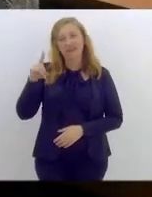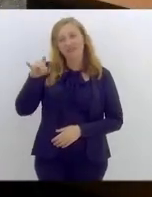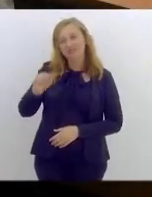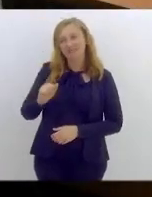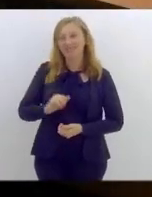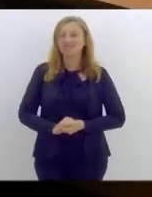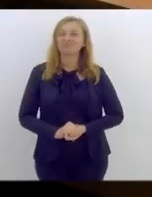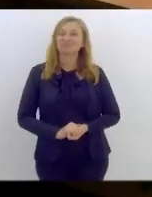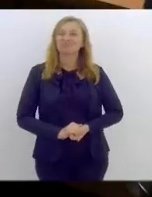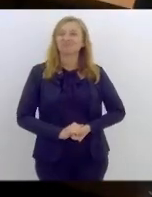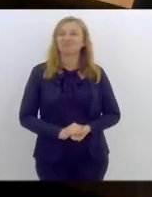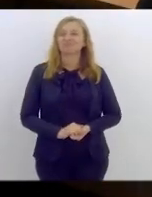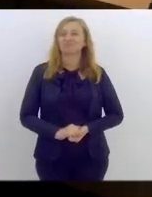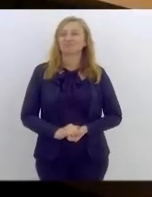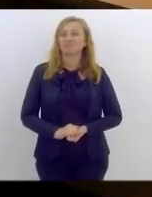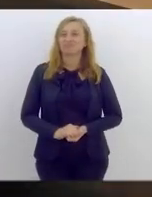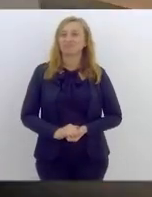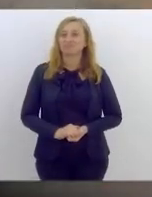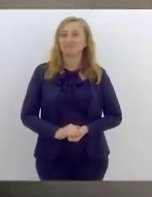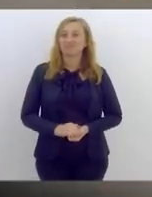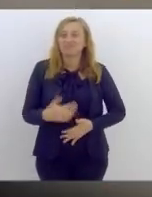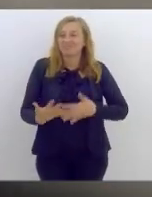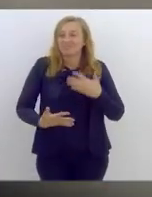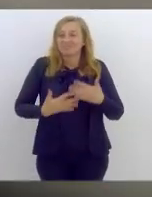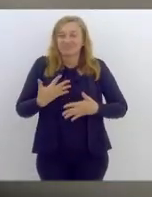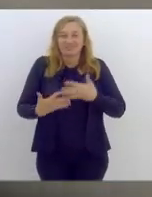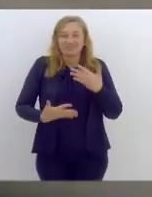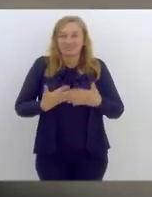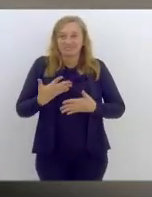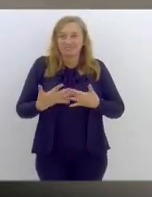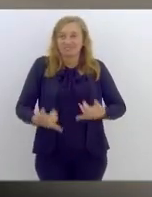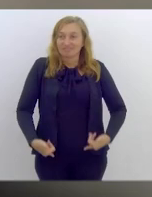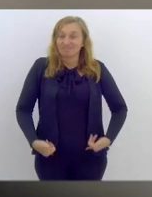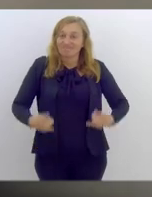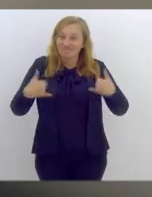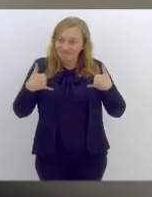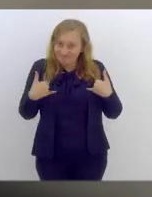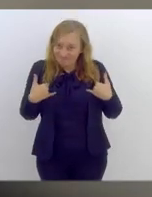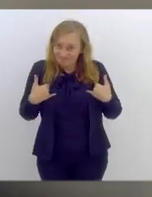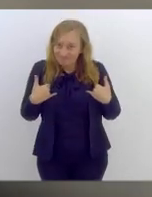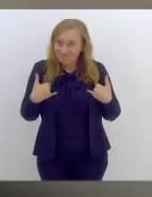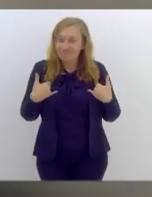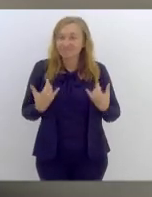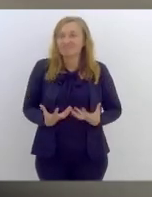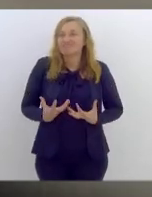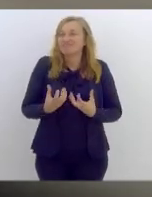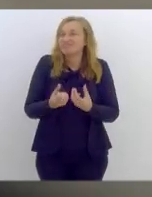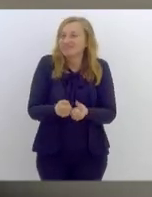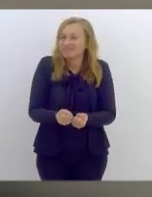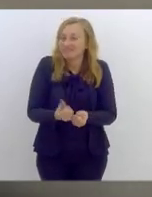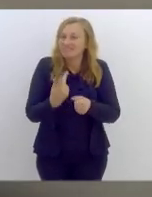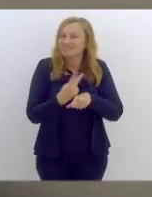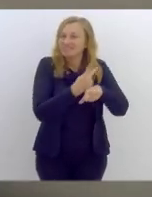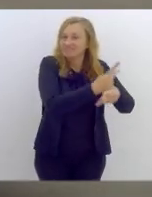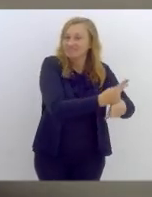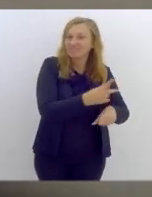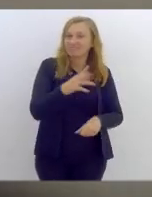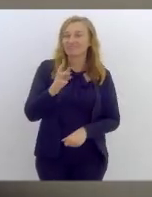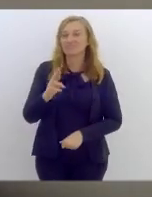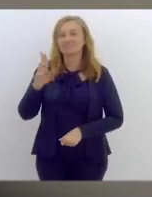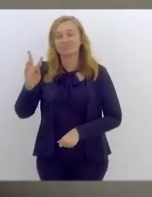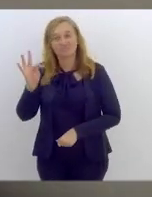Pitanga. É com muita honra, com muito orgulho, que eu recebo o prêmio Ruth de